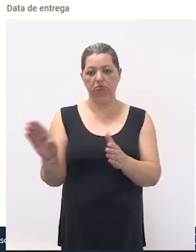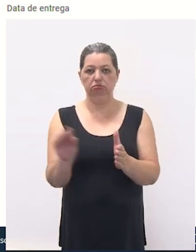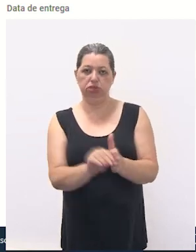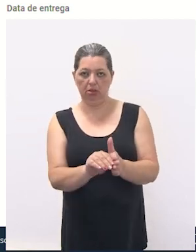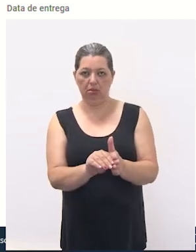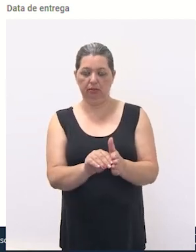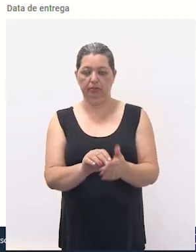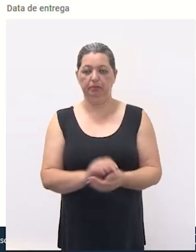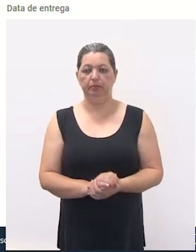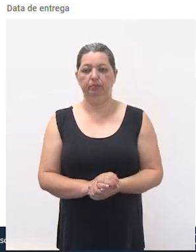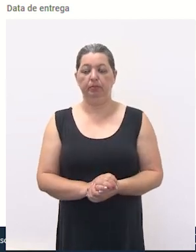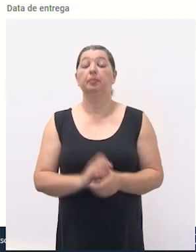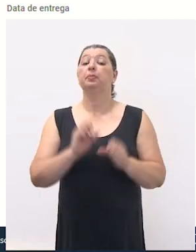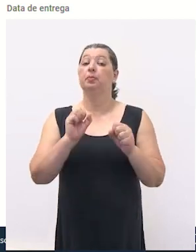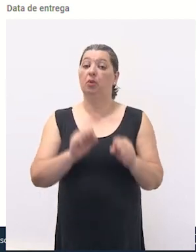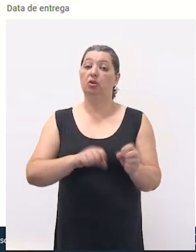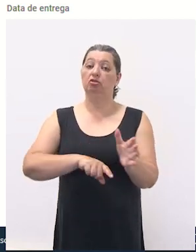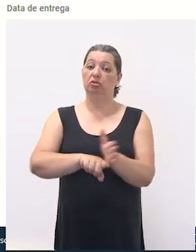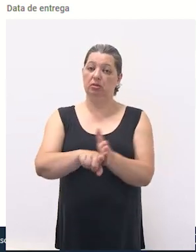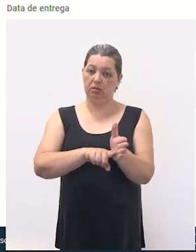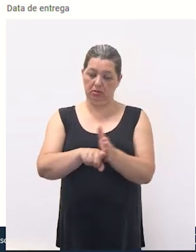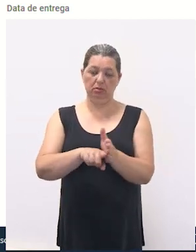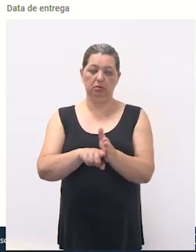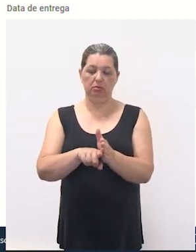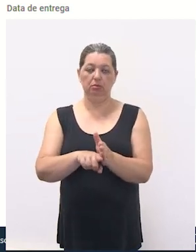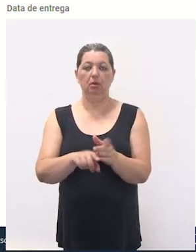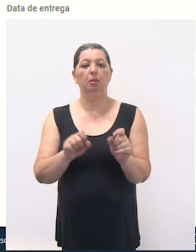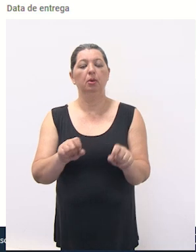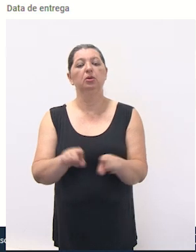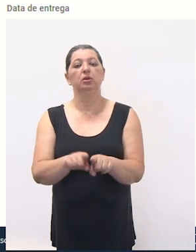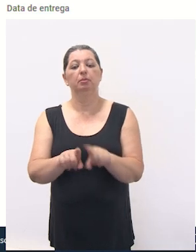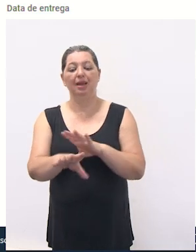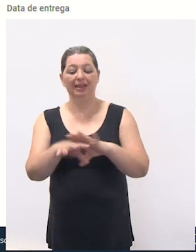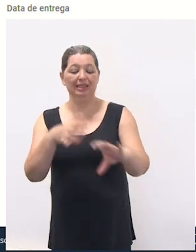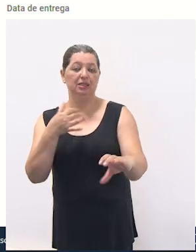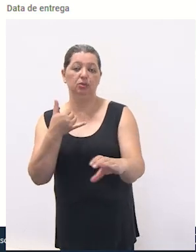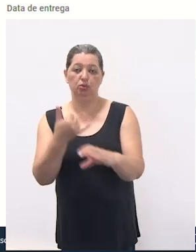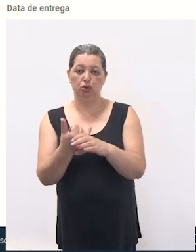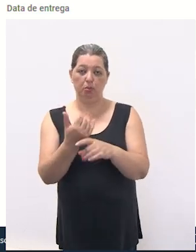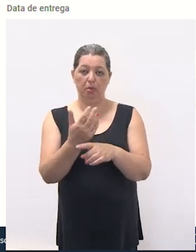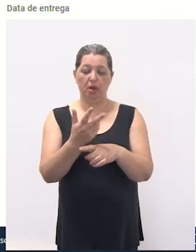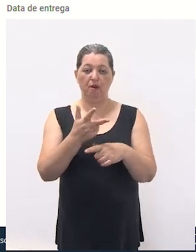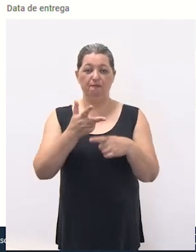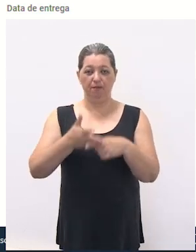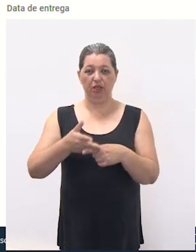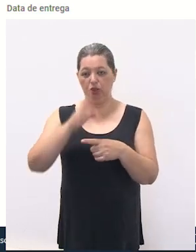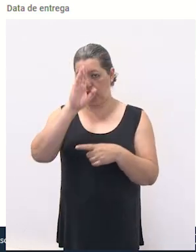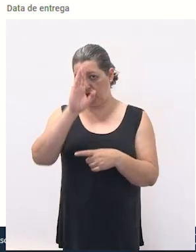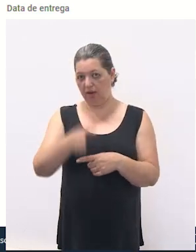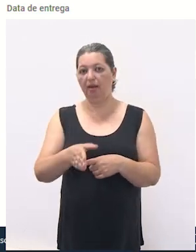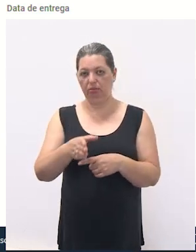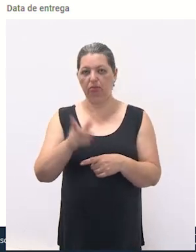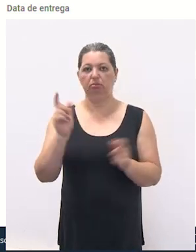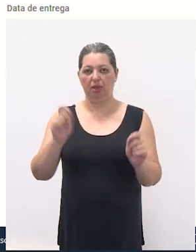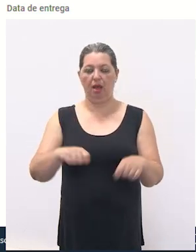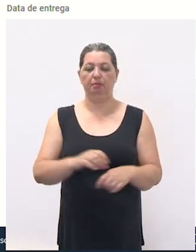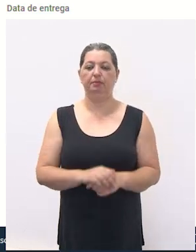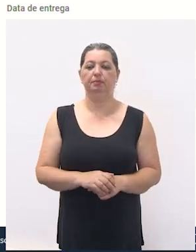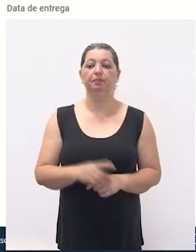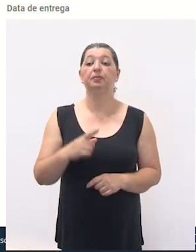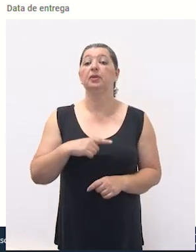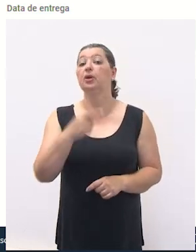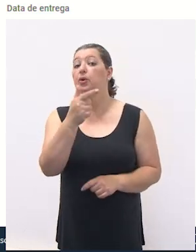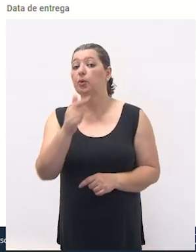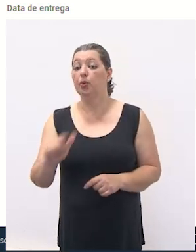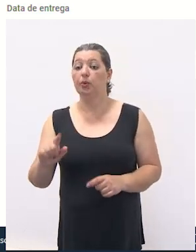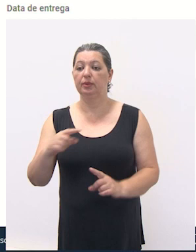pode também pesquisar, né, e adicionar um vídeo direto do YouTube. E também, pessoal, a gente tem uma possibilidade, que é